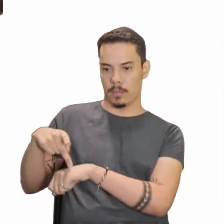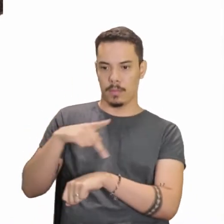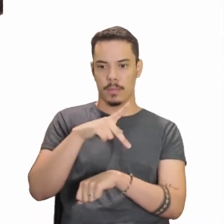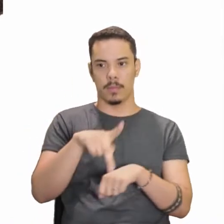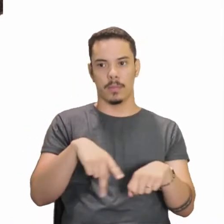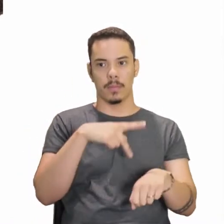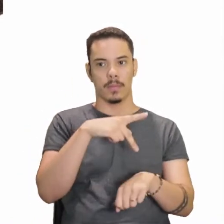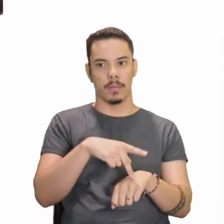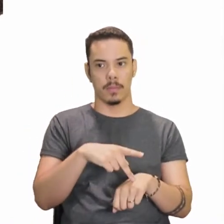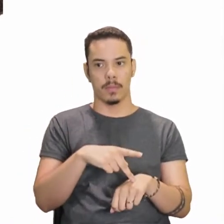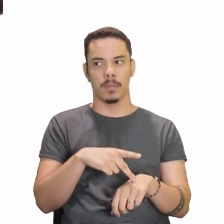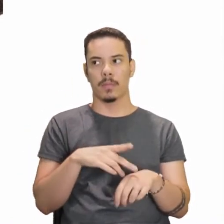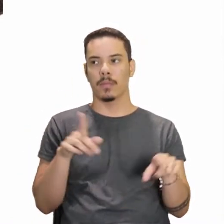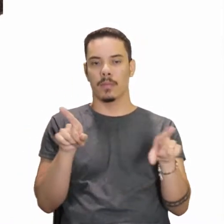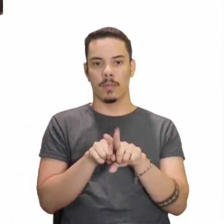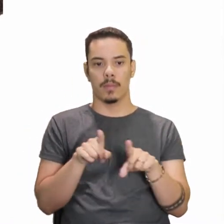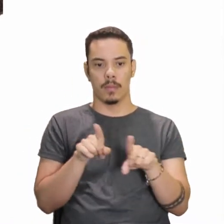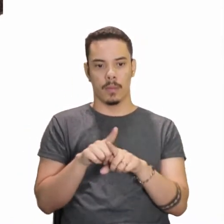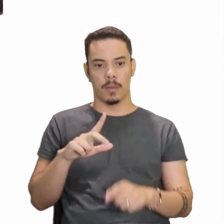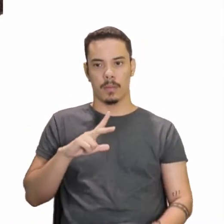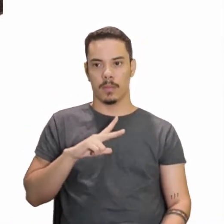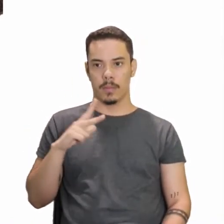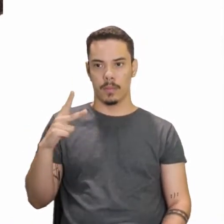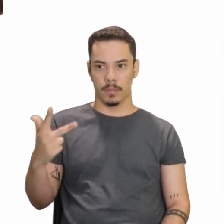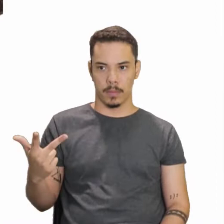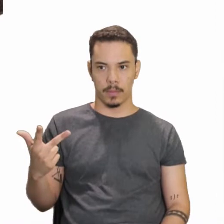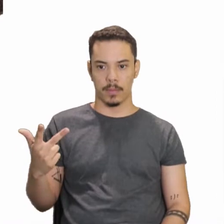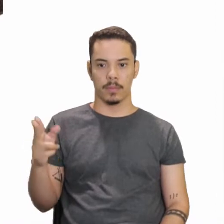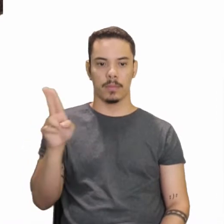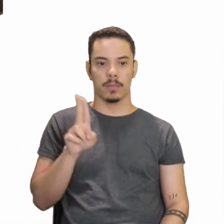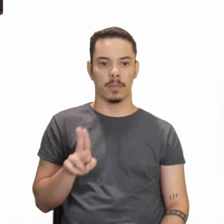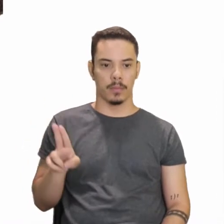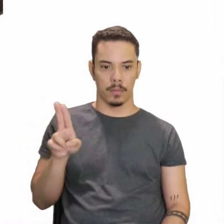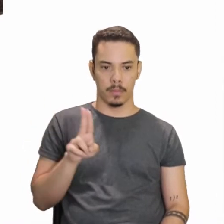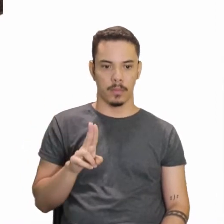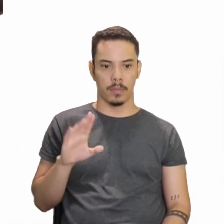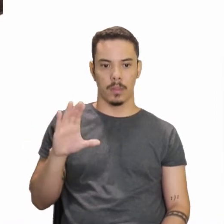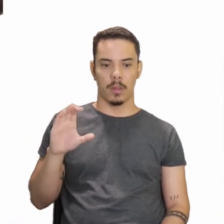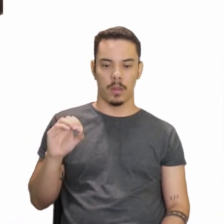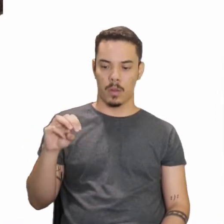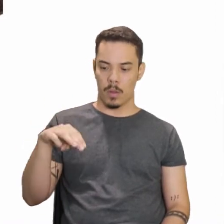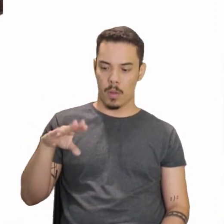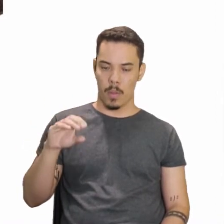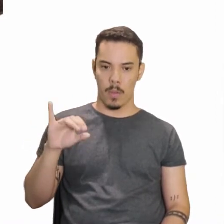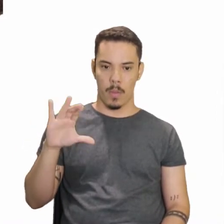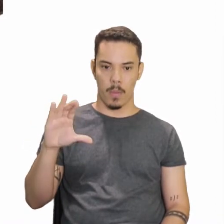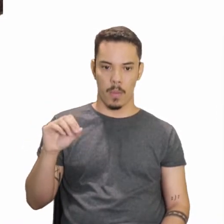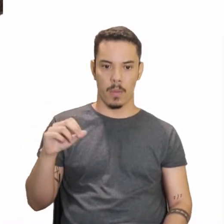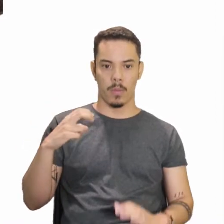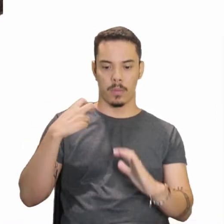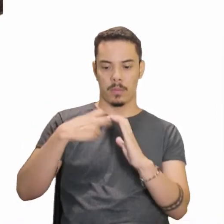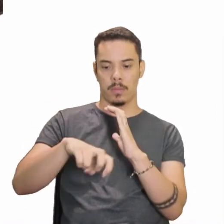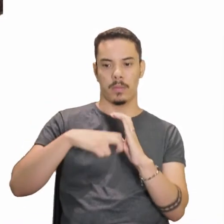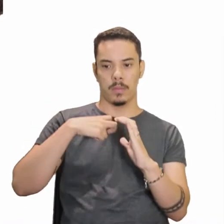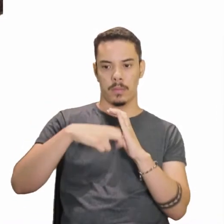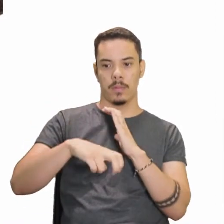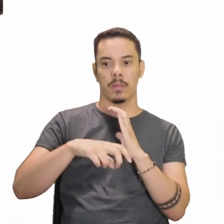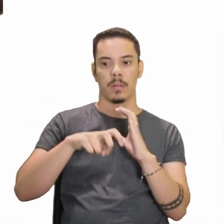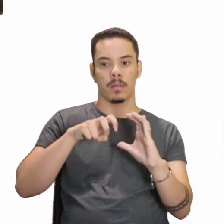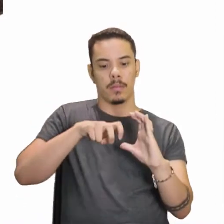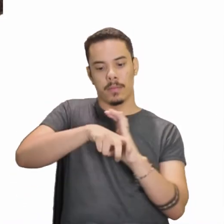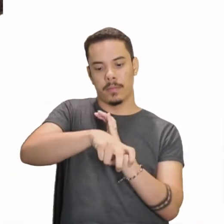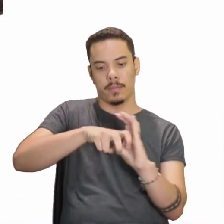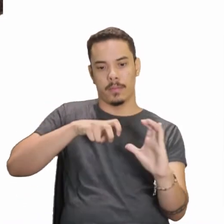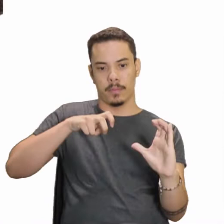Por exemplo, tanto em Portugal, né, utilizam comboio, né, e trem, como no Brasil